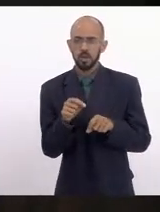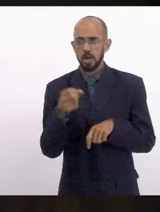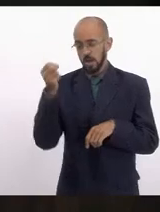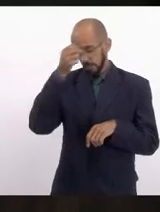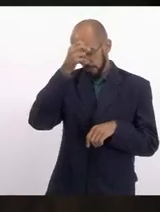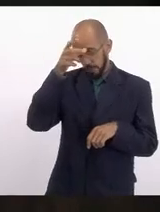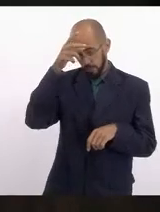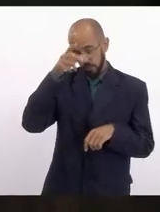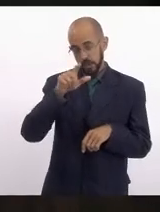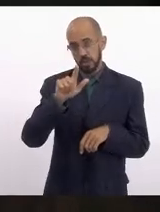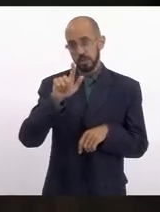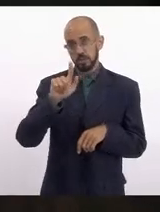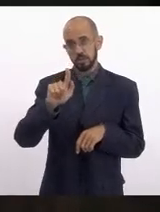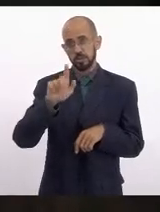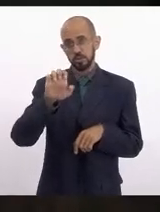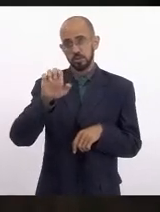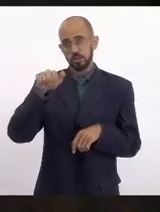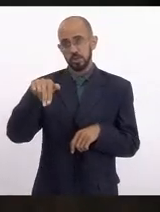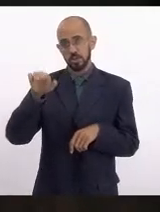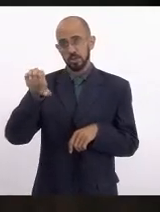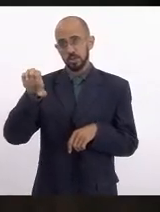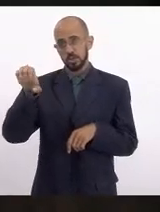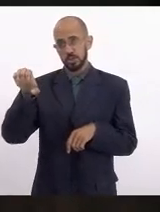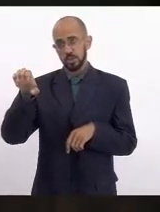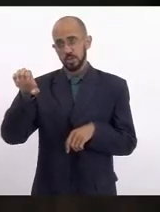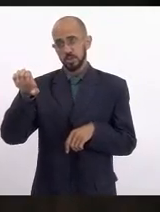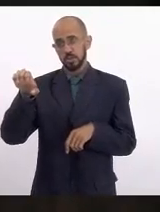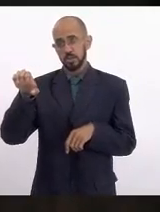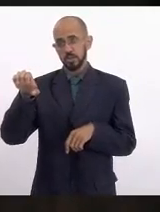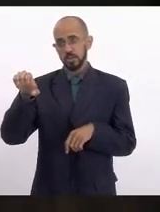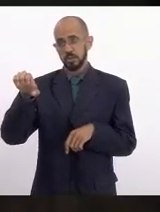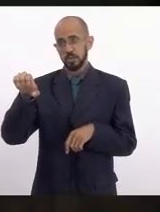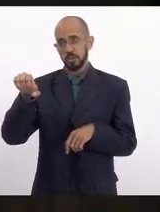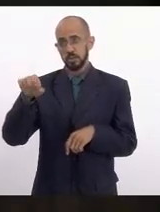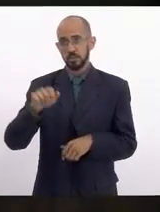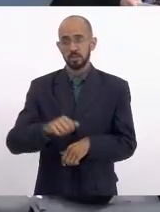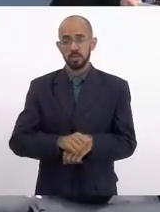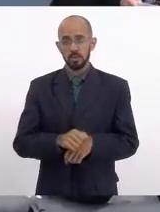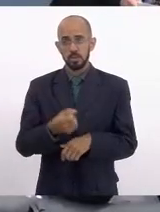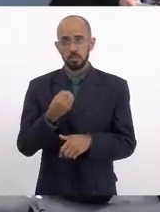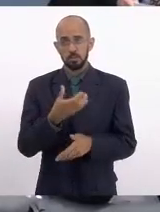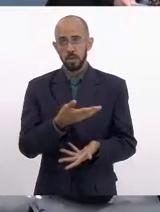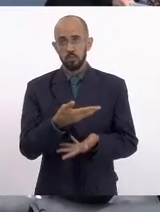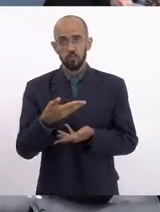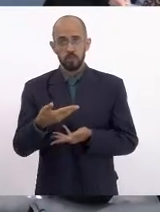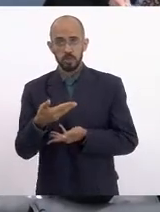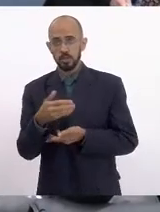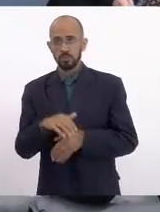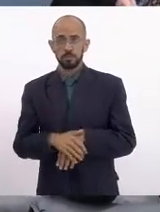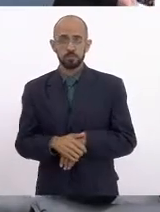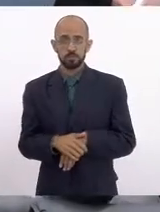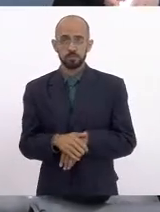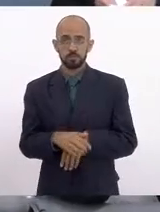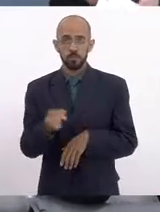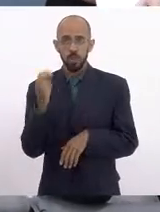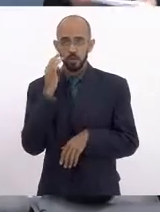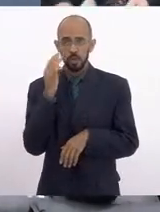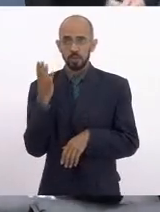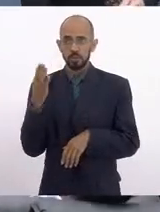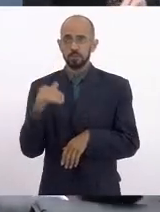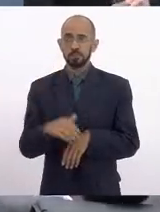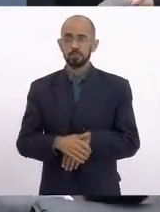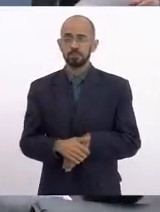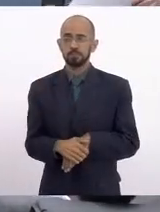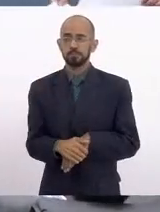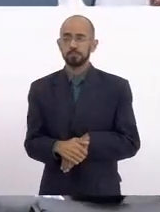a prefeita Jeane de Cardoso Moreira você está aí ainda seja bem-vinda deputado waldeck